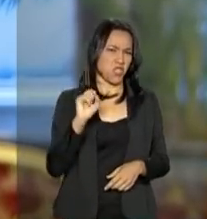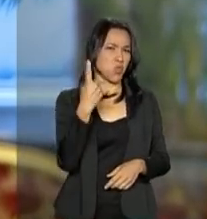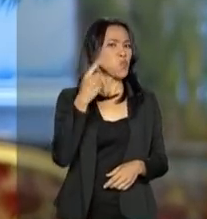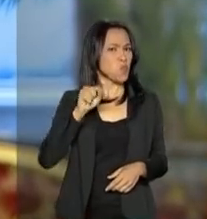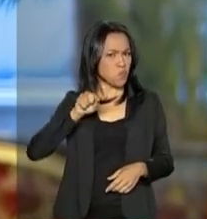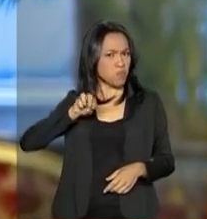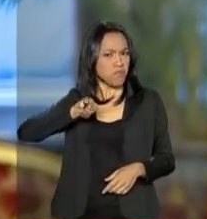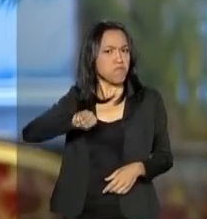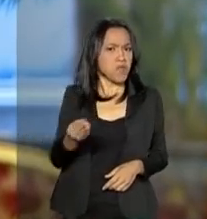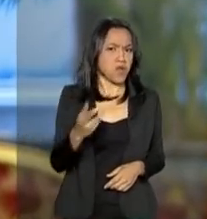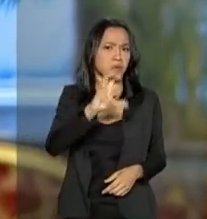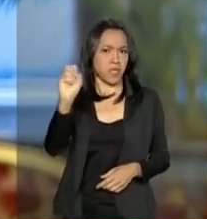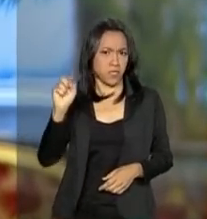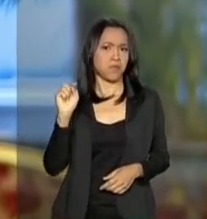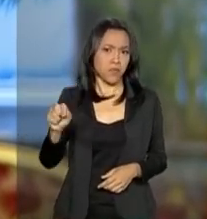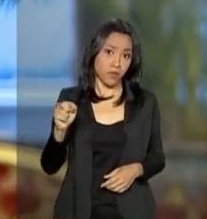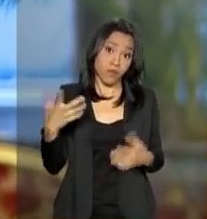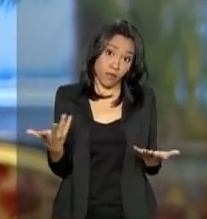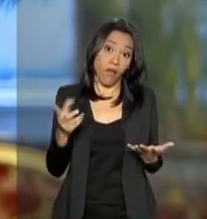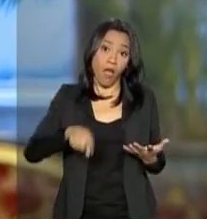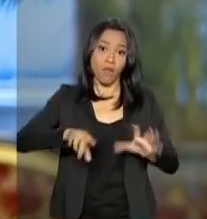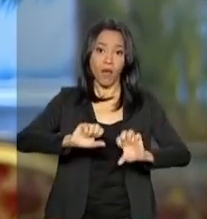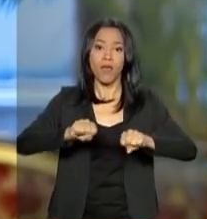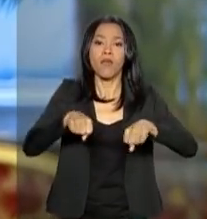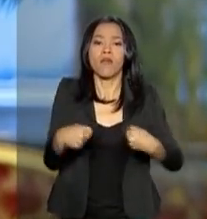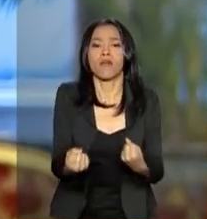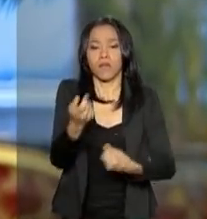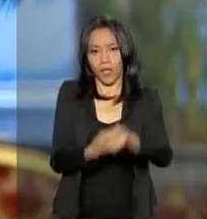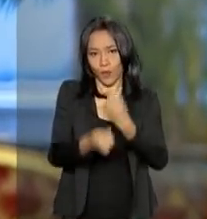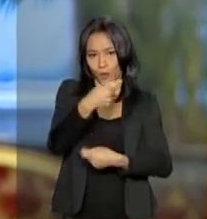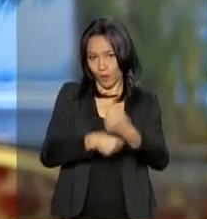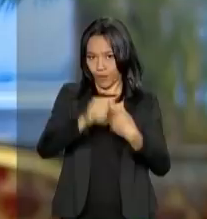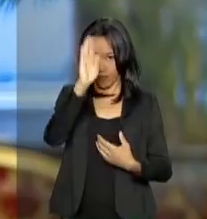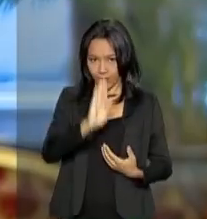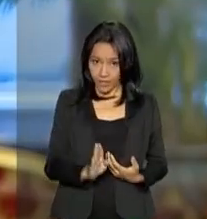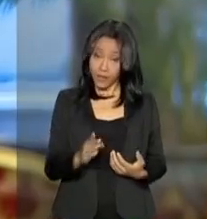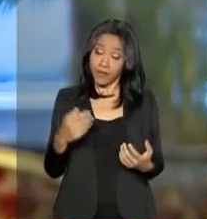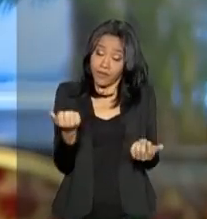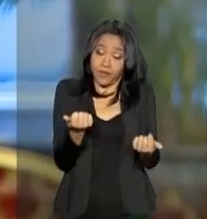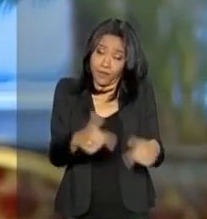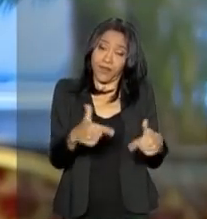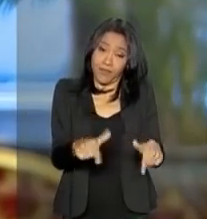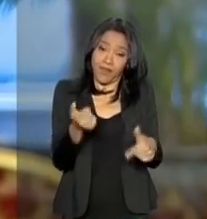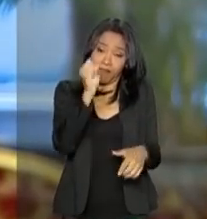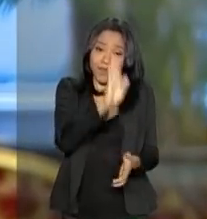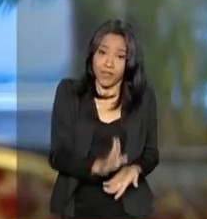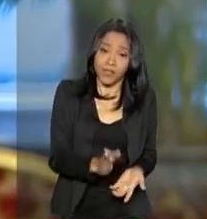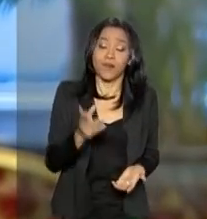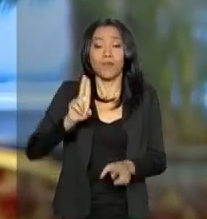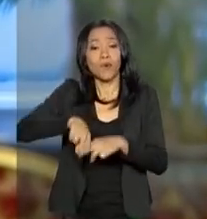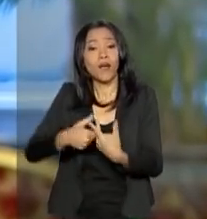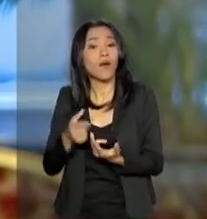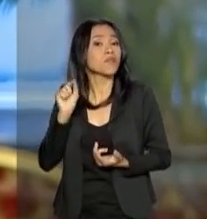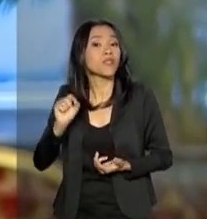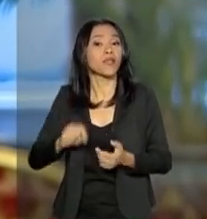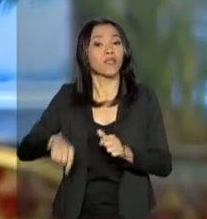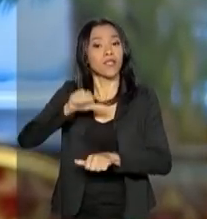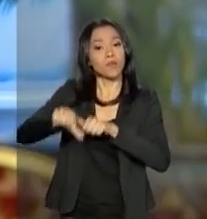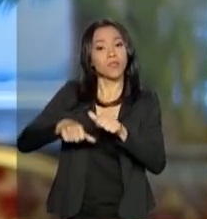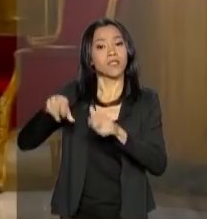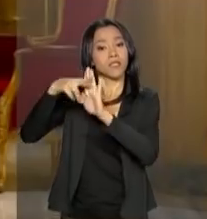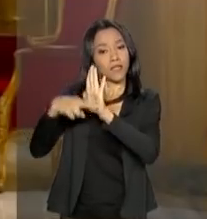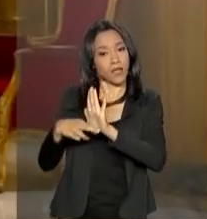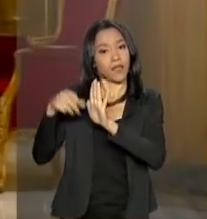postos de trabalho portanto uma recuperação da economia recuperação do trabalho do nosso país em função da modernização